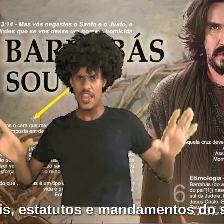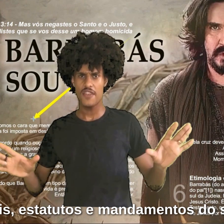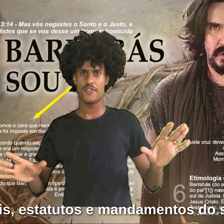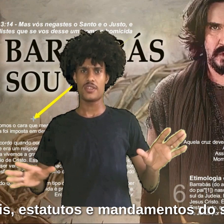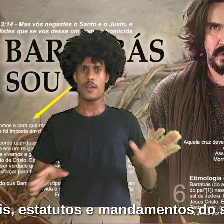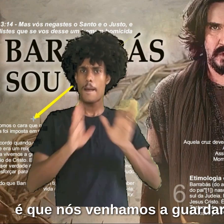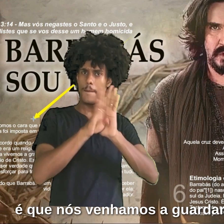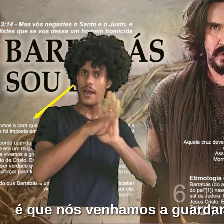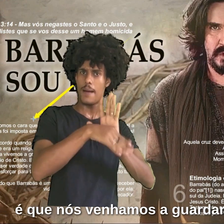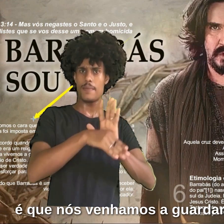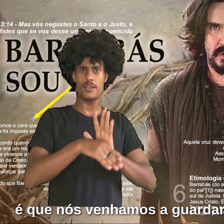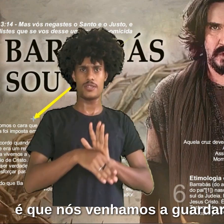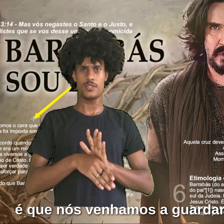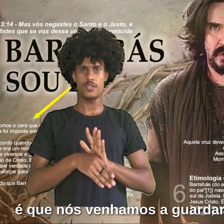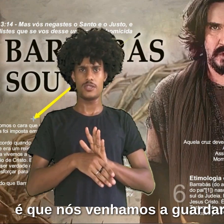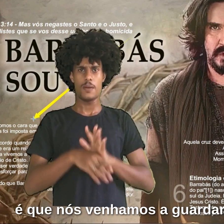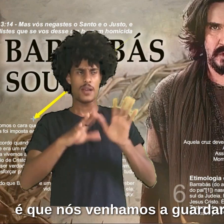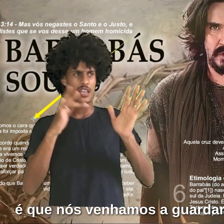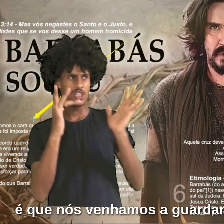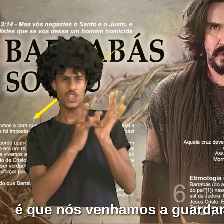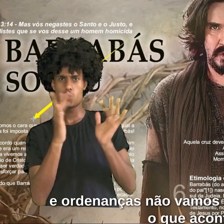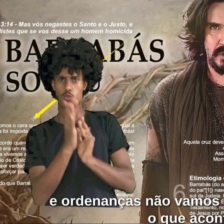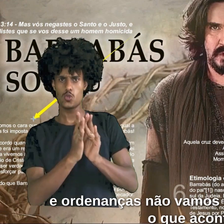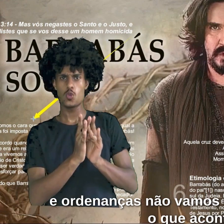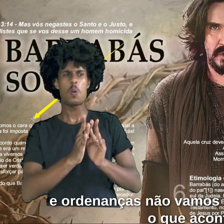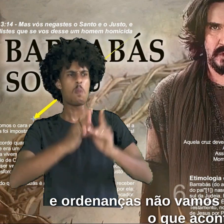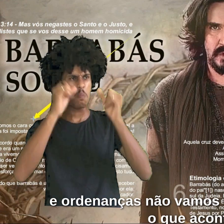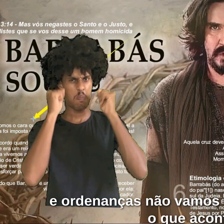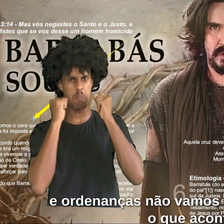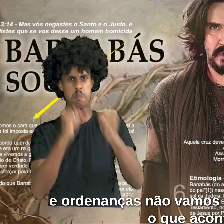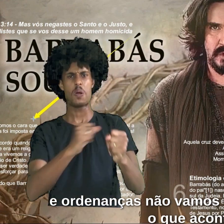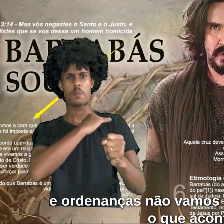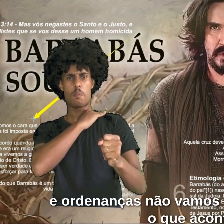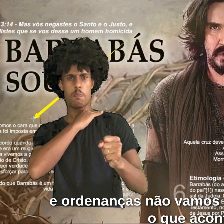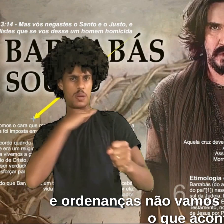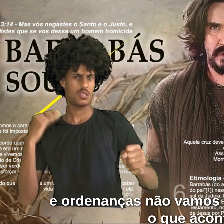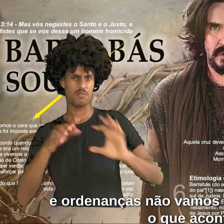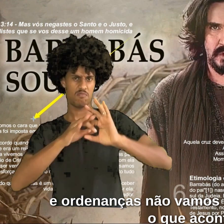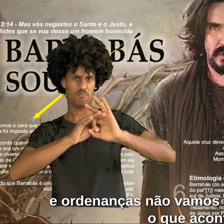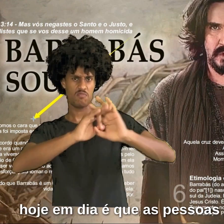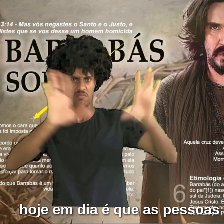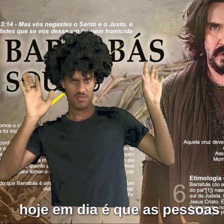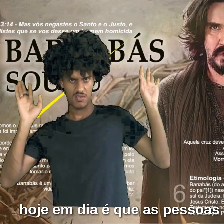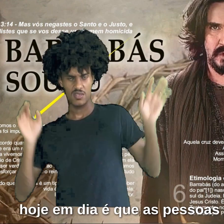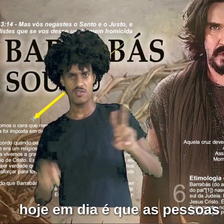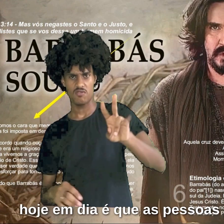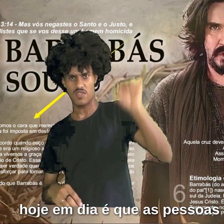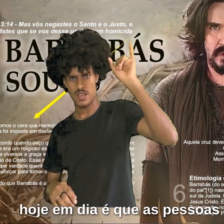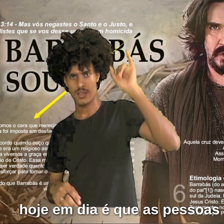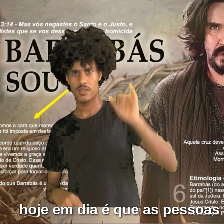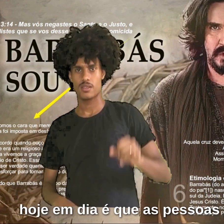ordenança de Deus, irmãos, é que nós venhamos a guardar as suas leis, estatutos e ordenanças. Não vamos cair nessa falácia. O que acontece hoje em dia é